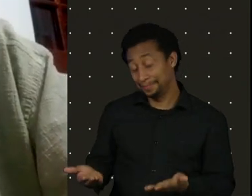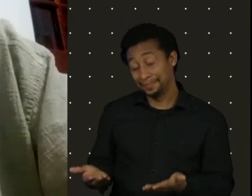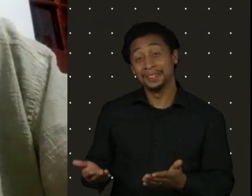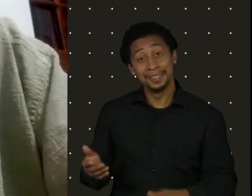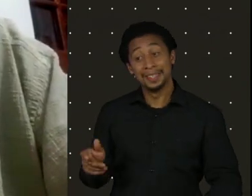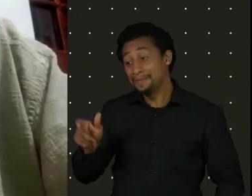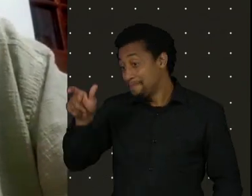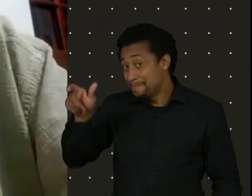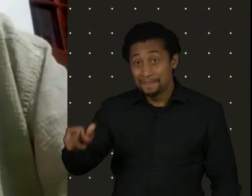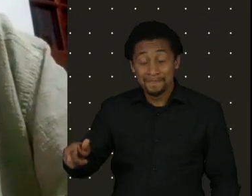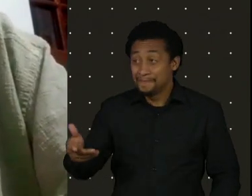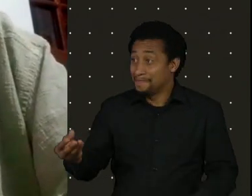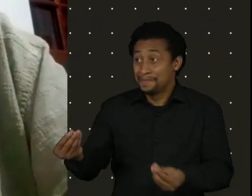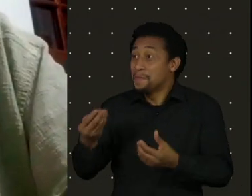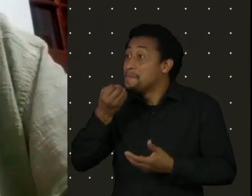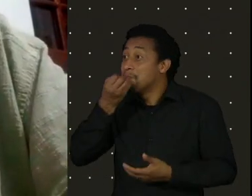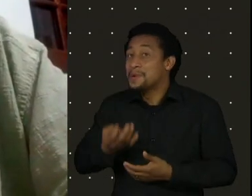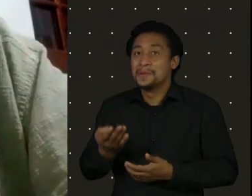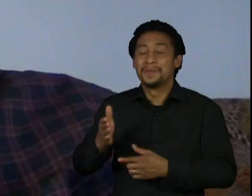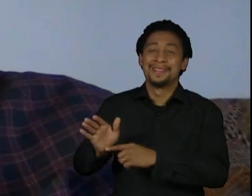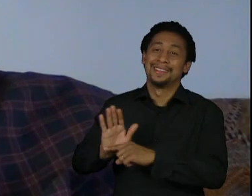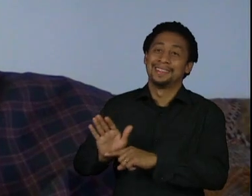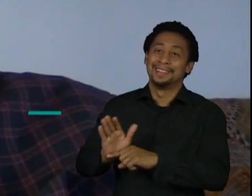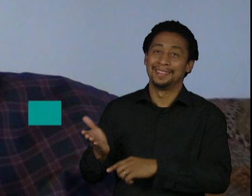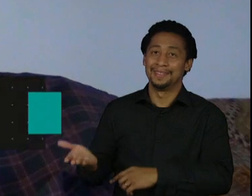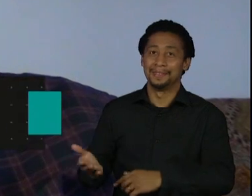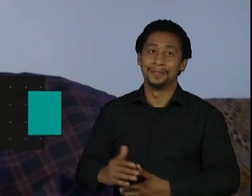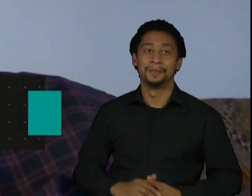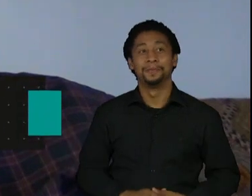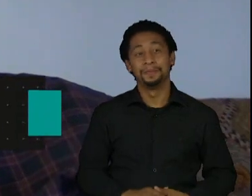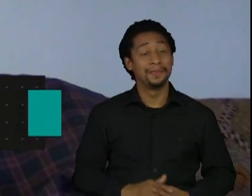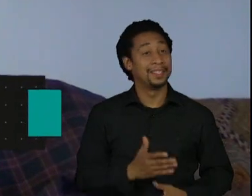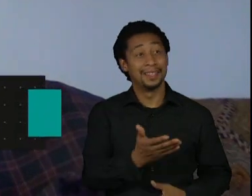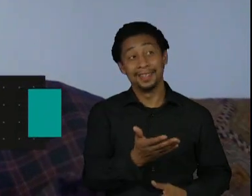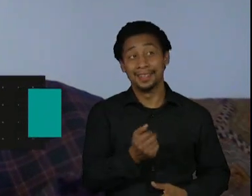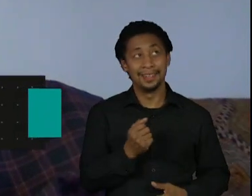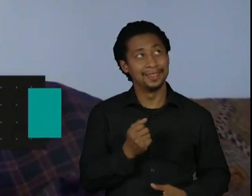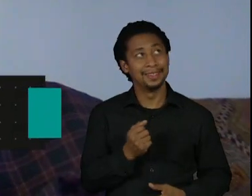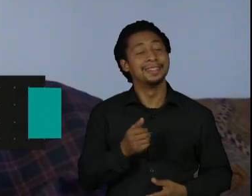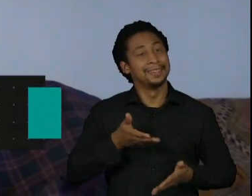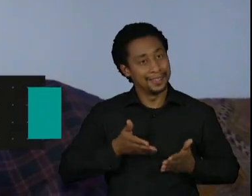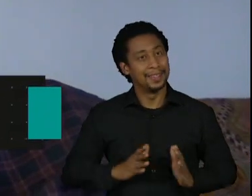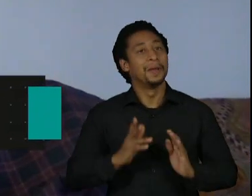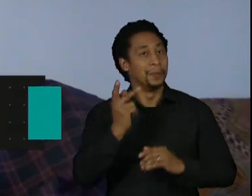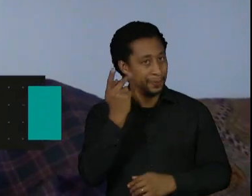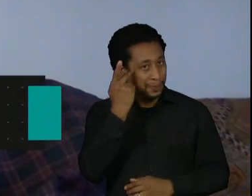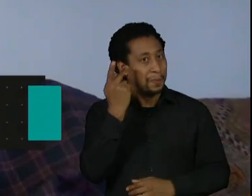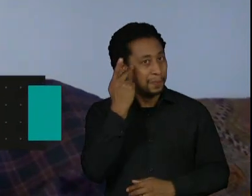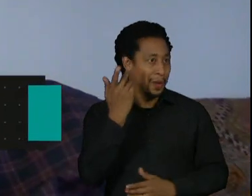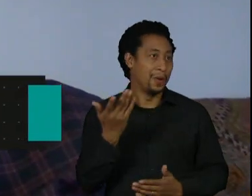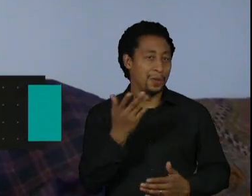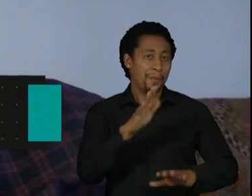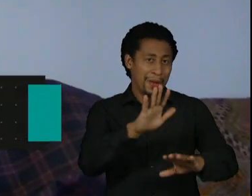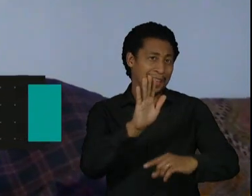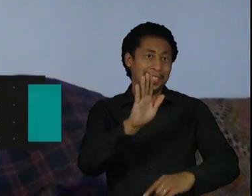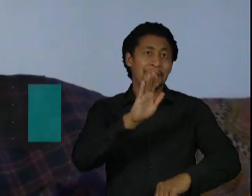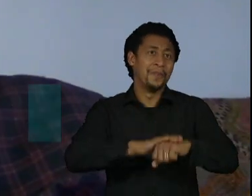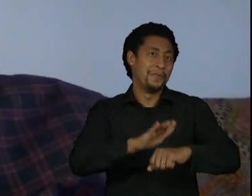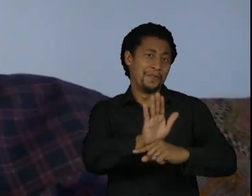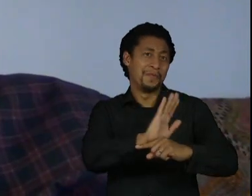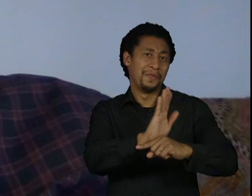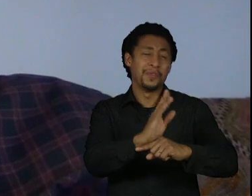era um santo cinematográfico, né? Ele sendo eminentemente paulista, ele fez dois filmes